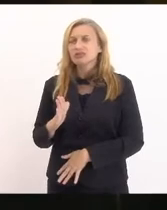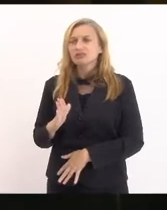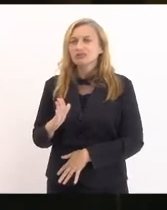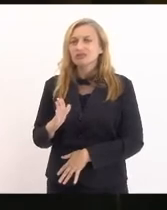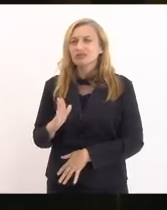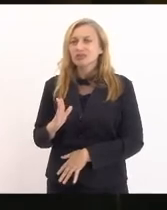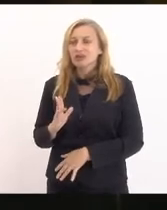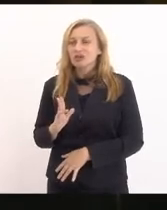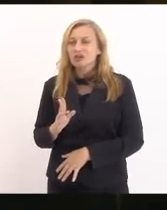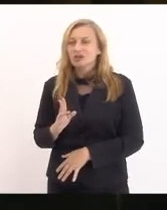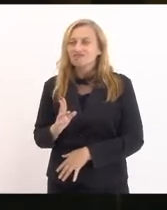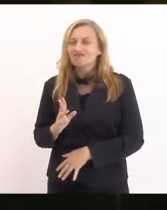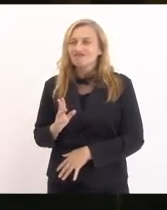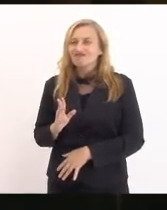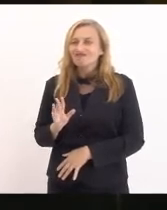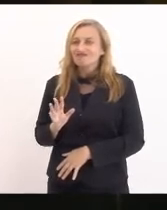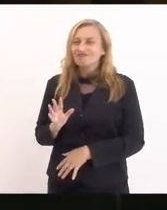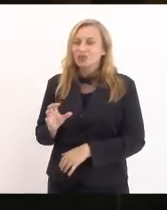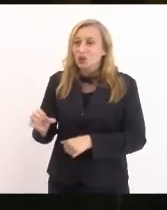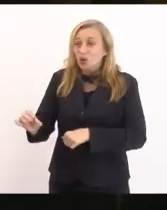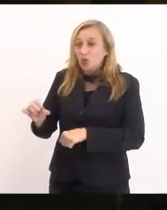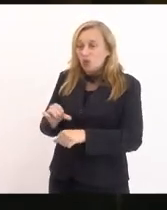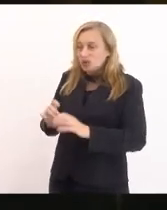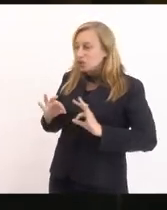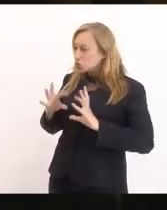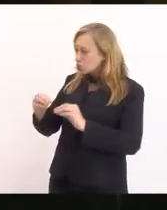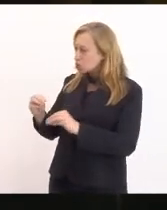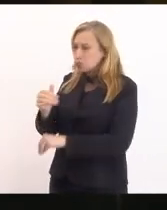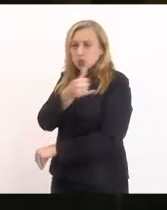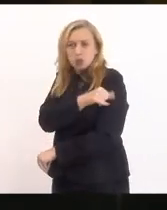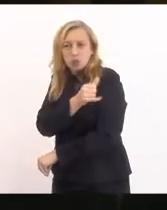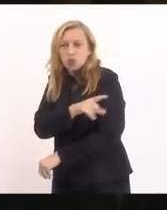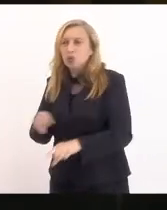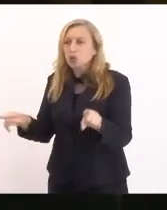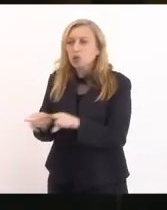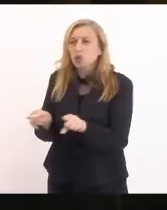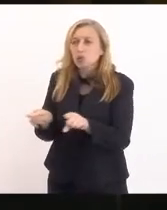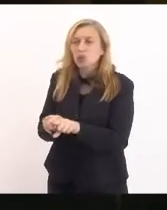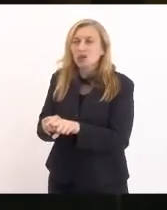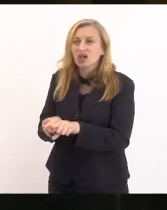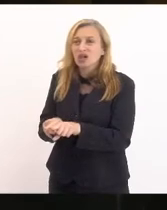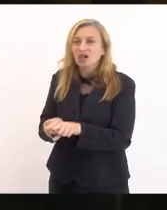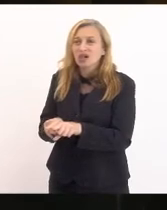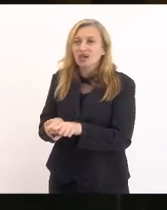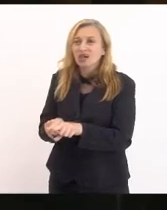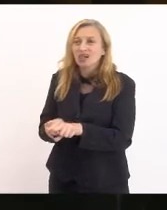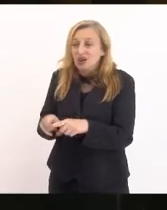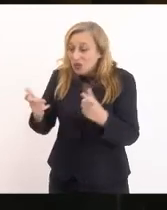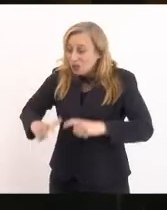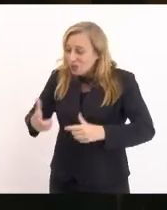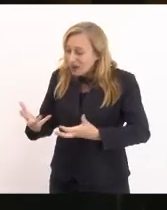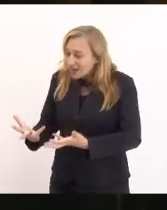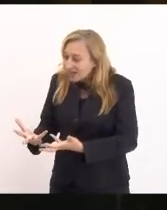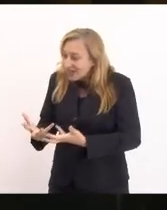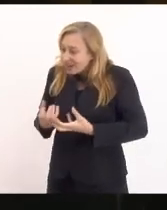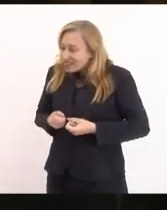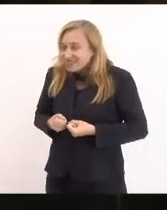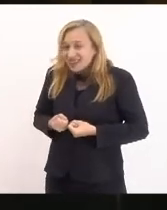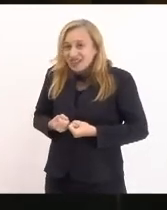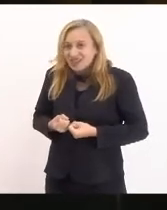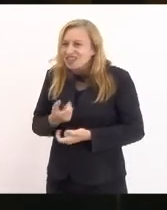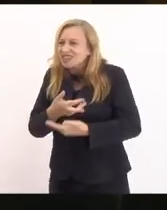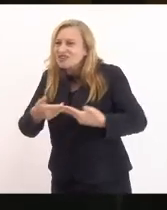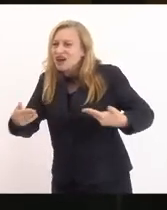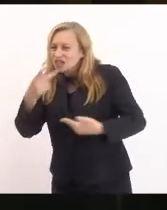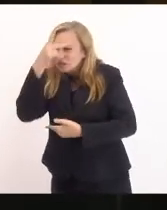que contraditoriamente, e no Rio de Janeiro também, que contraditoriamente são lugares de acolhimento. Tem muitos